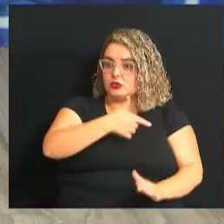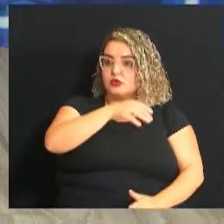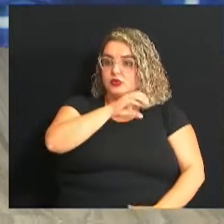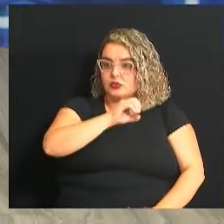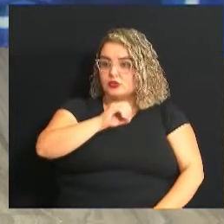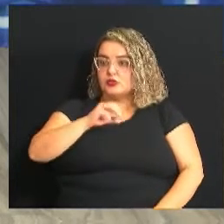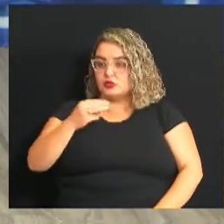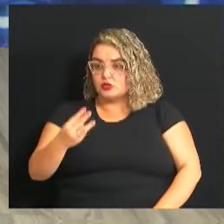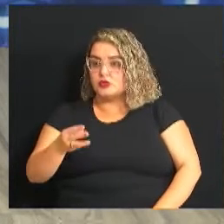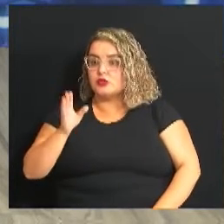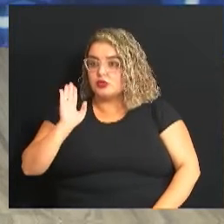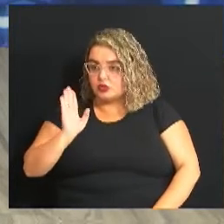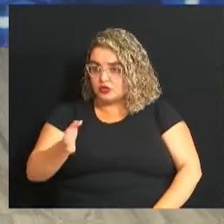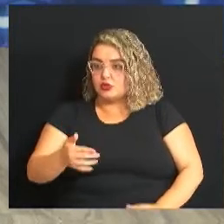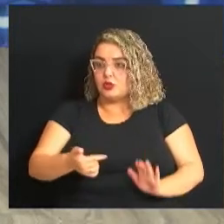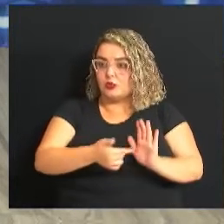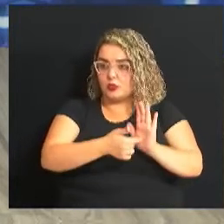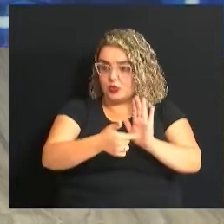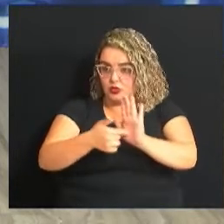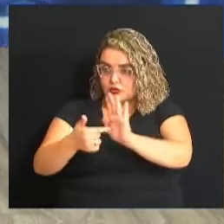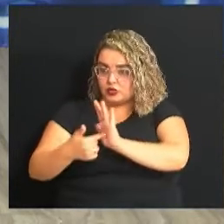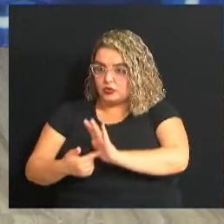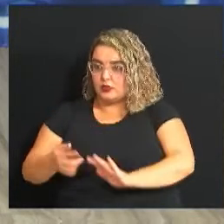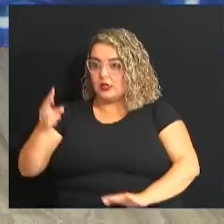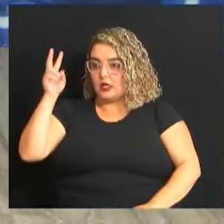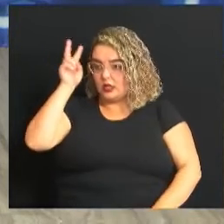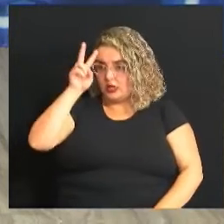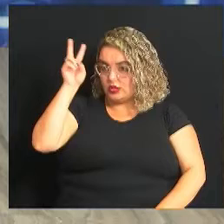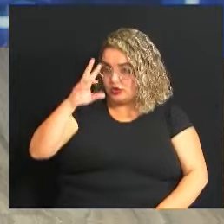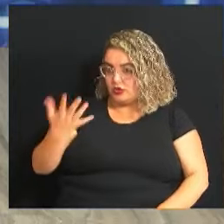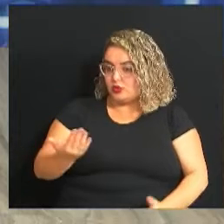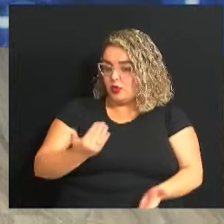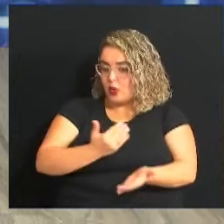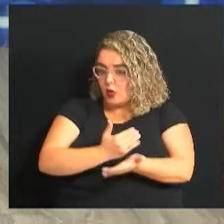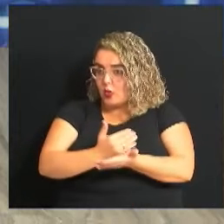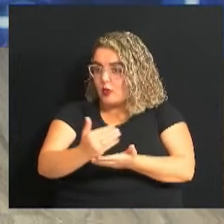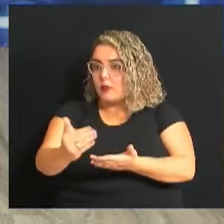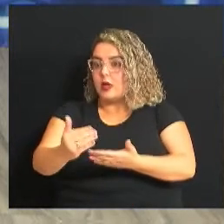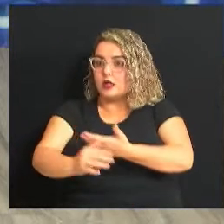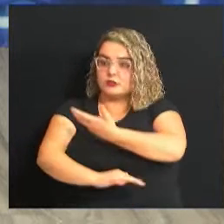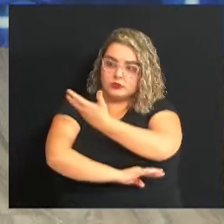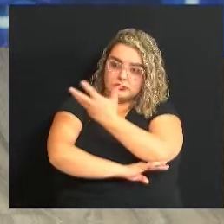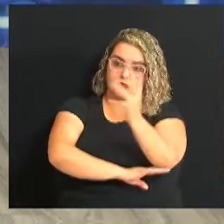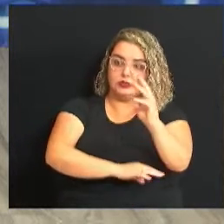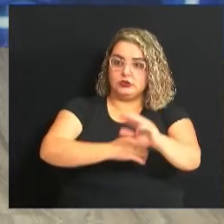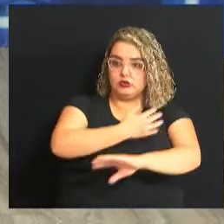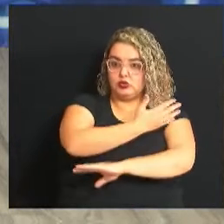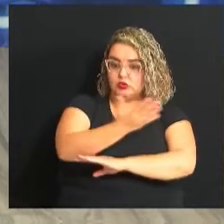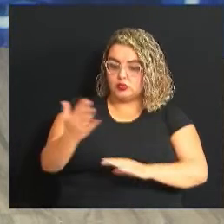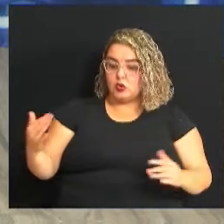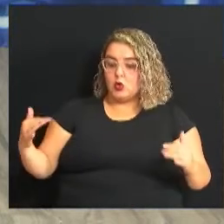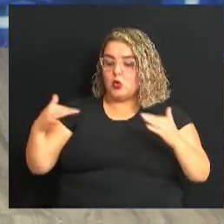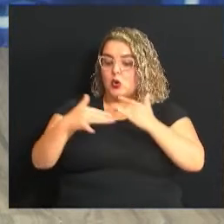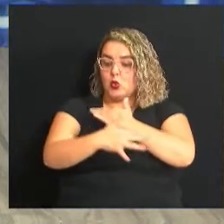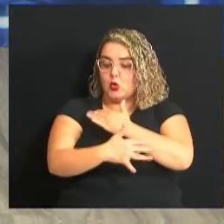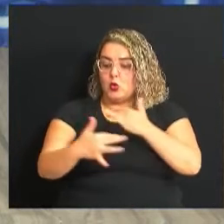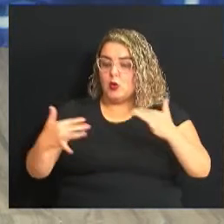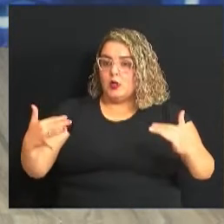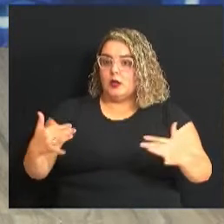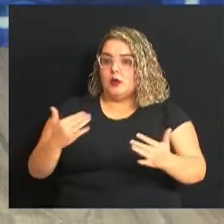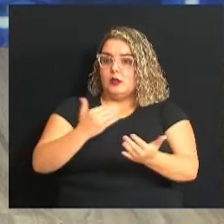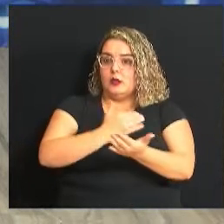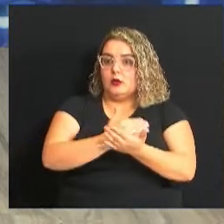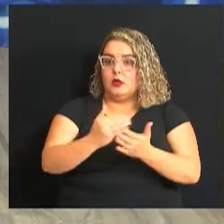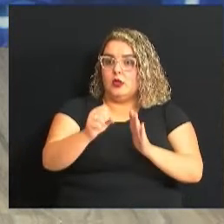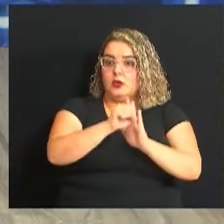ele já mostrava o histórico, né, o início da arborização urbana aqui de Campinas, que se deu no início do